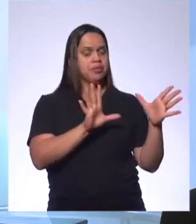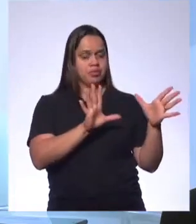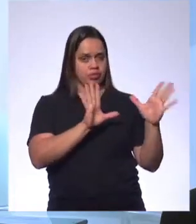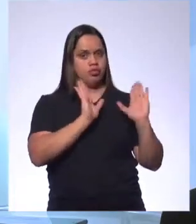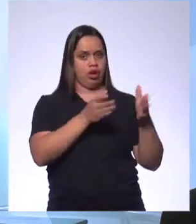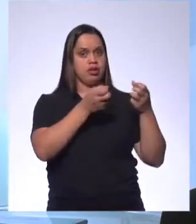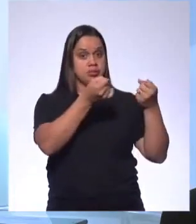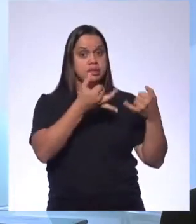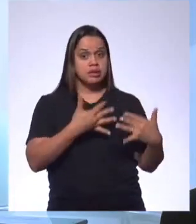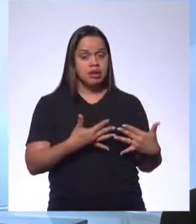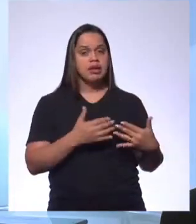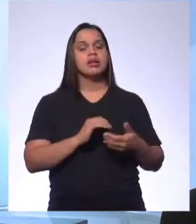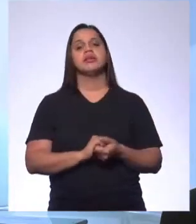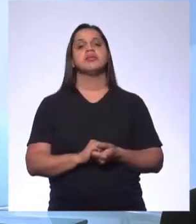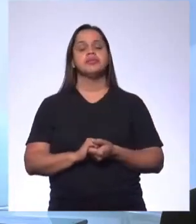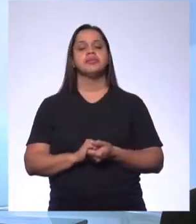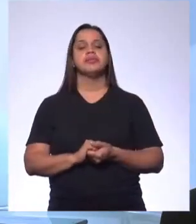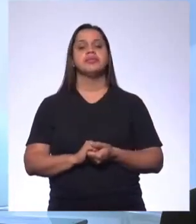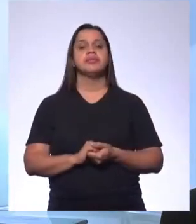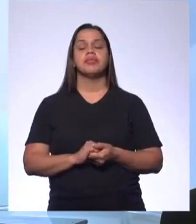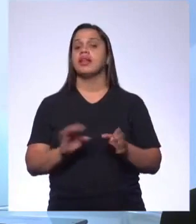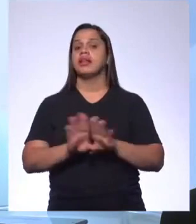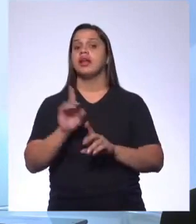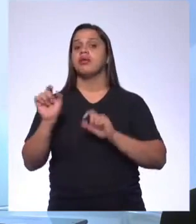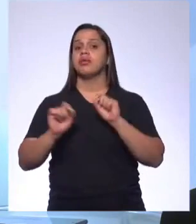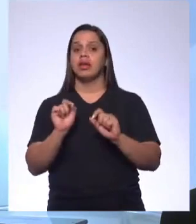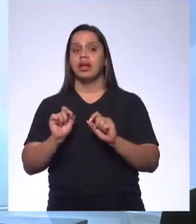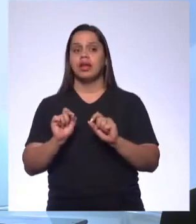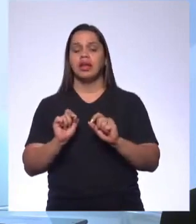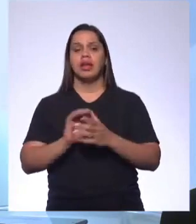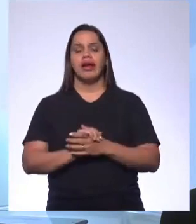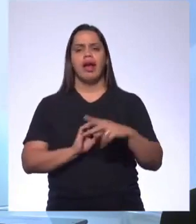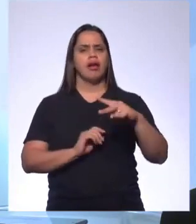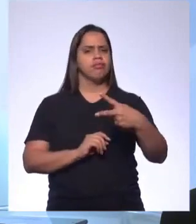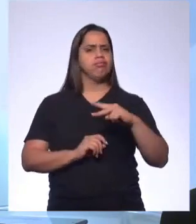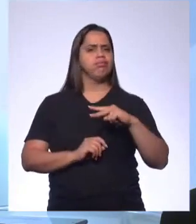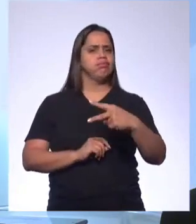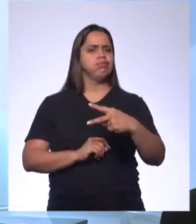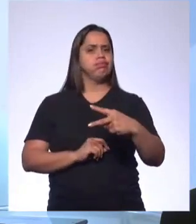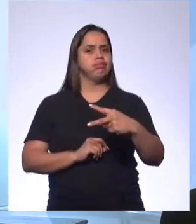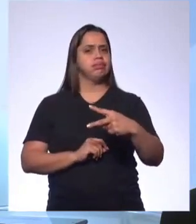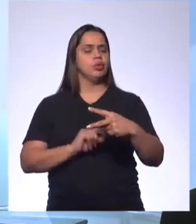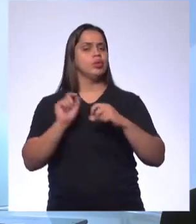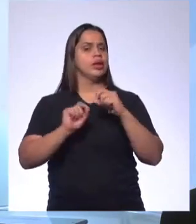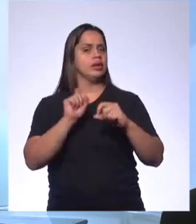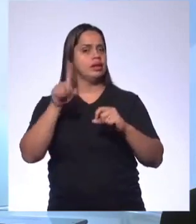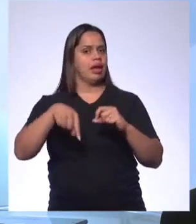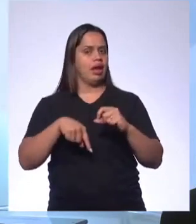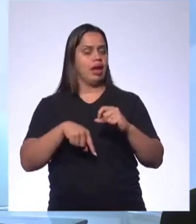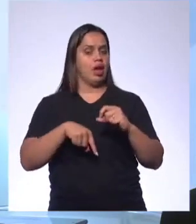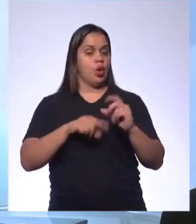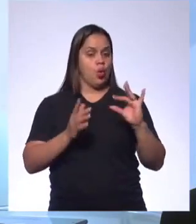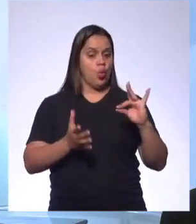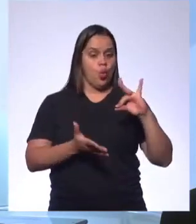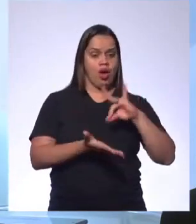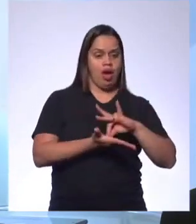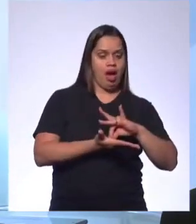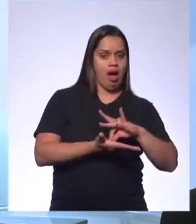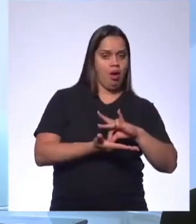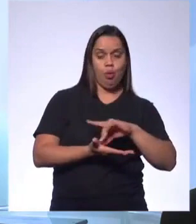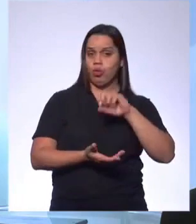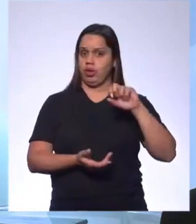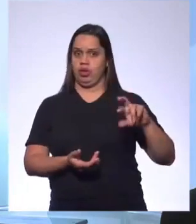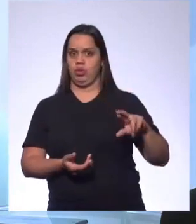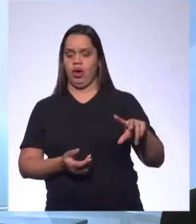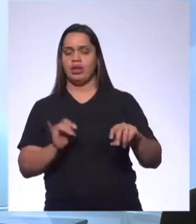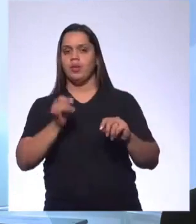já apareceu aqui para vocês, né? E eu tenho essa dualidade do real com o irreal. Então, seres reais